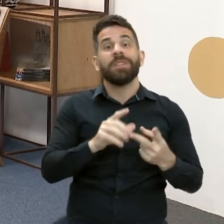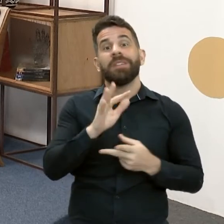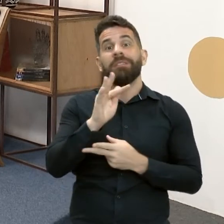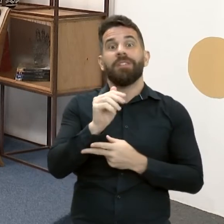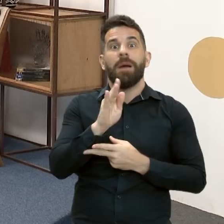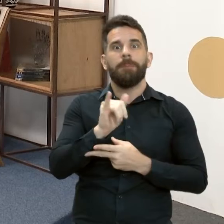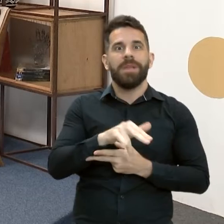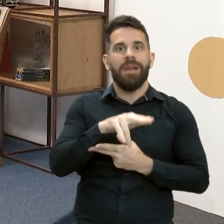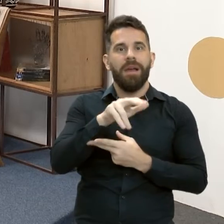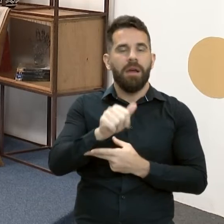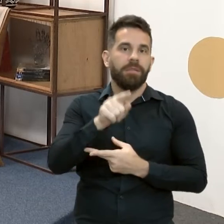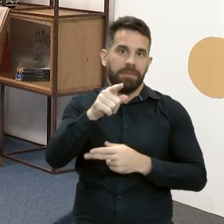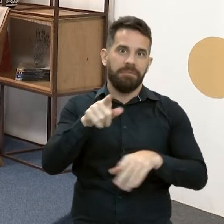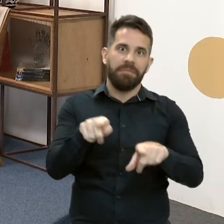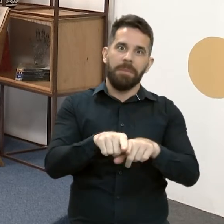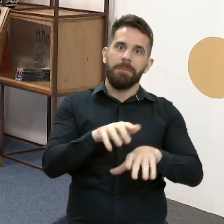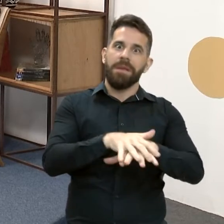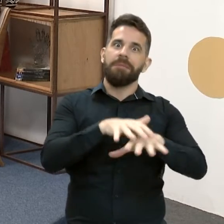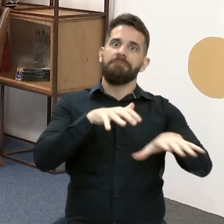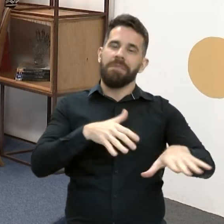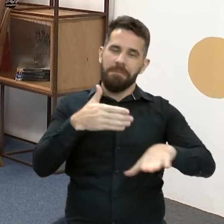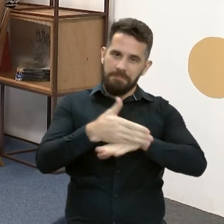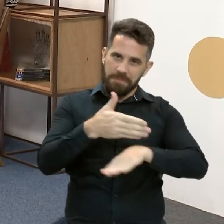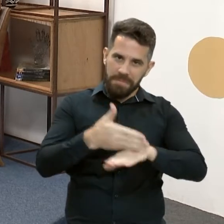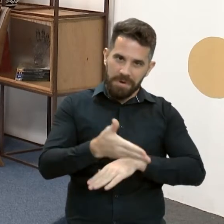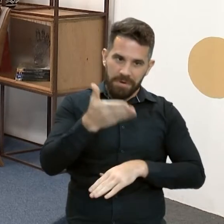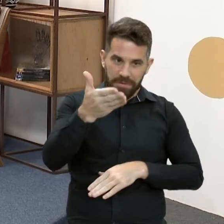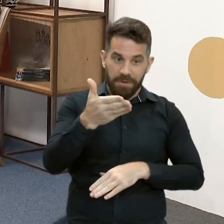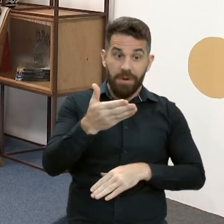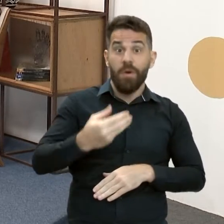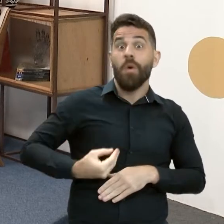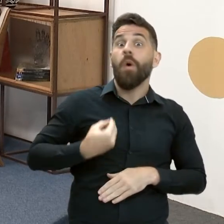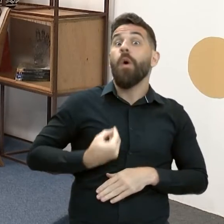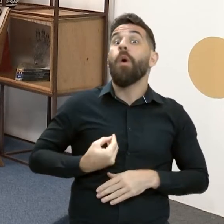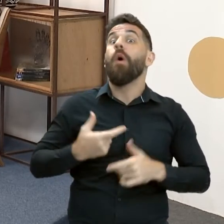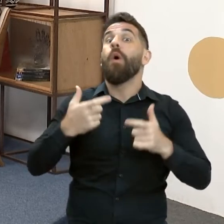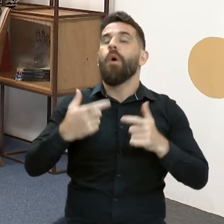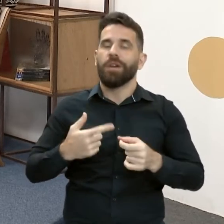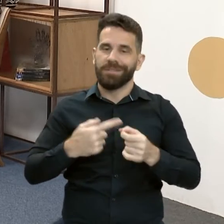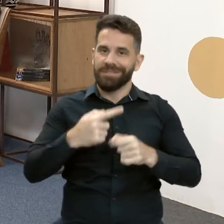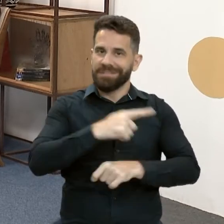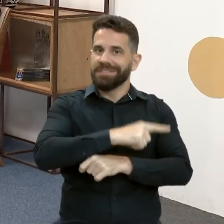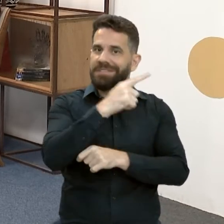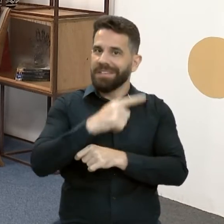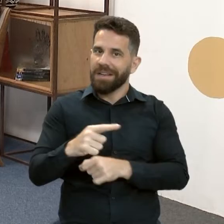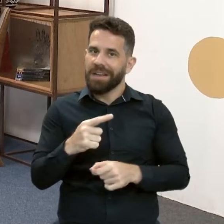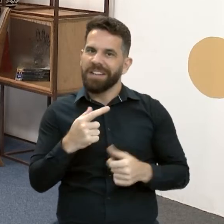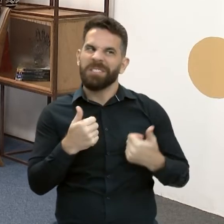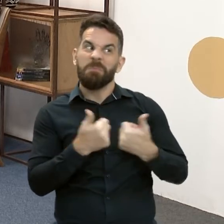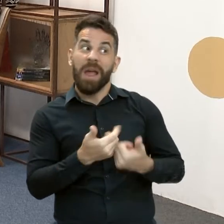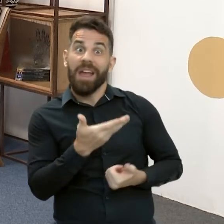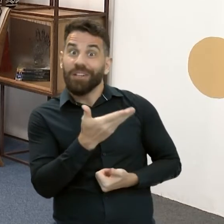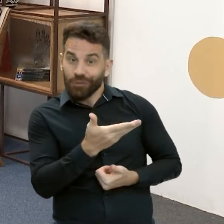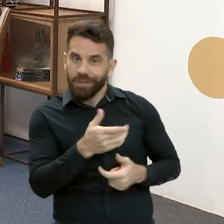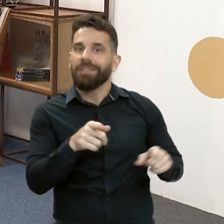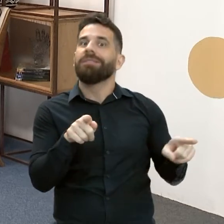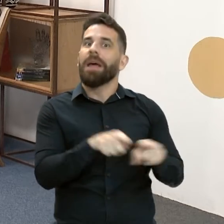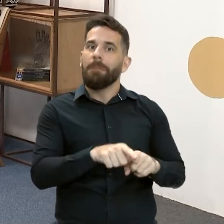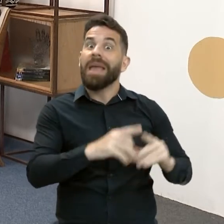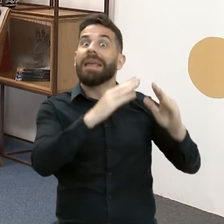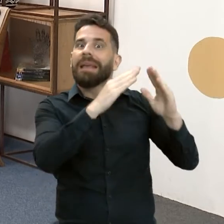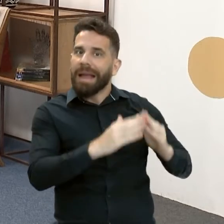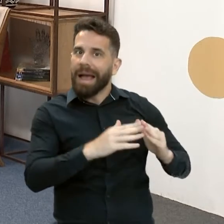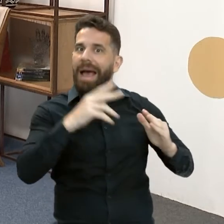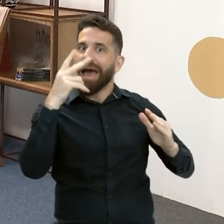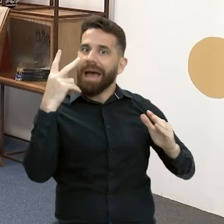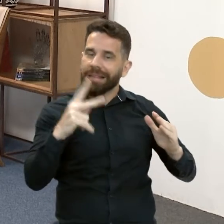que fez questão de participar aqui, falando diretamente de Cidade de Goiás, hein? Que é ali, né, a casa de Cora Coralina. Eu quero